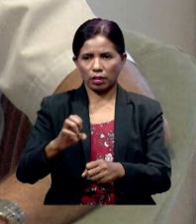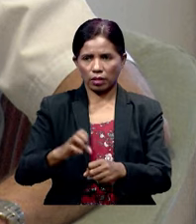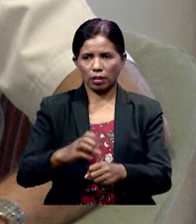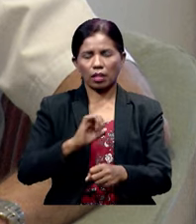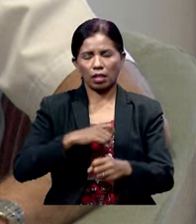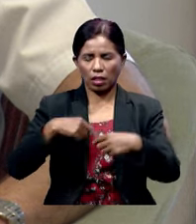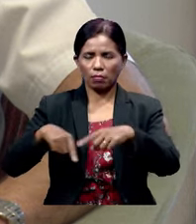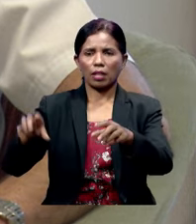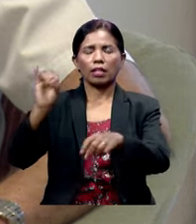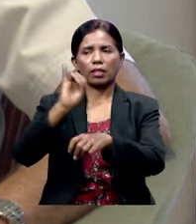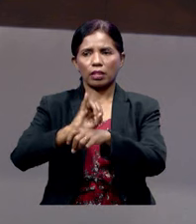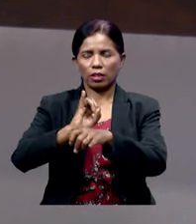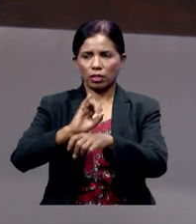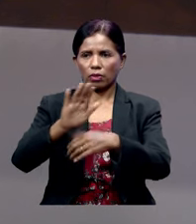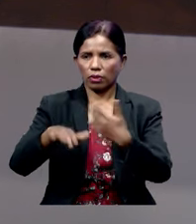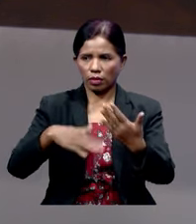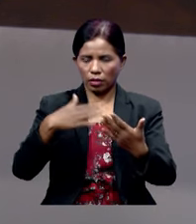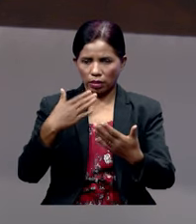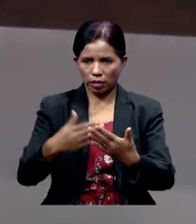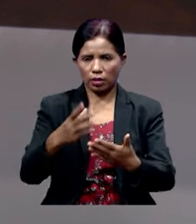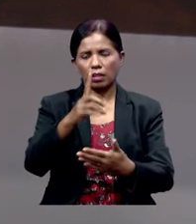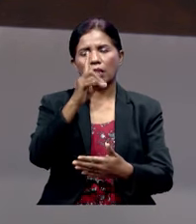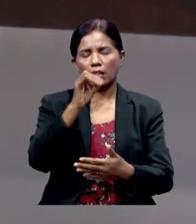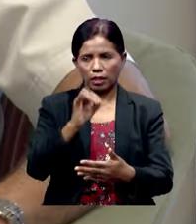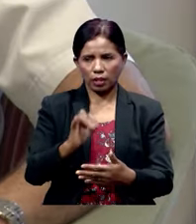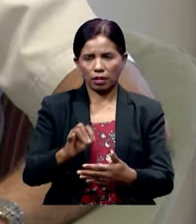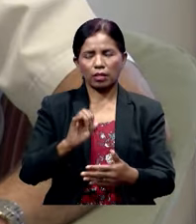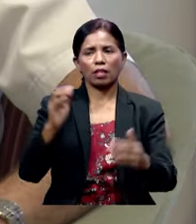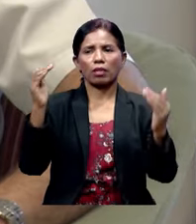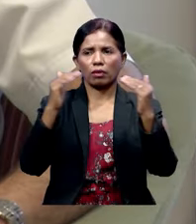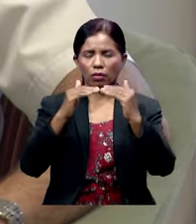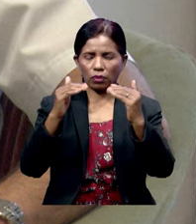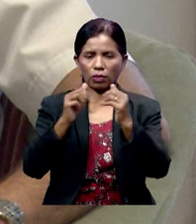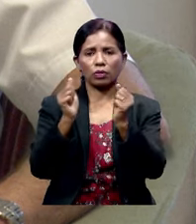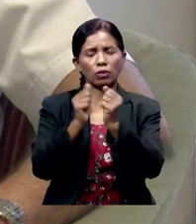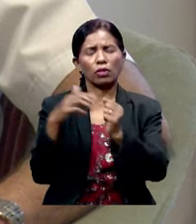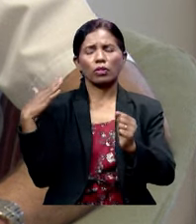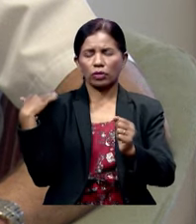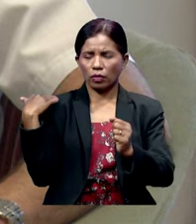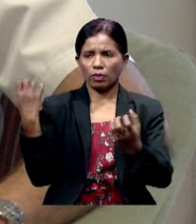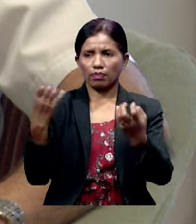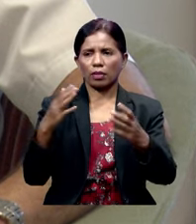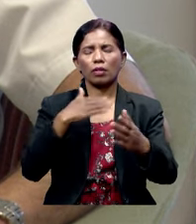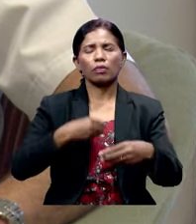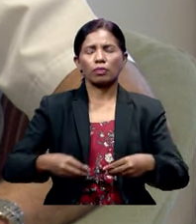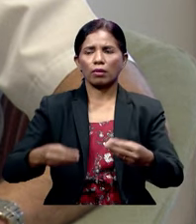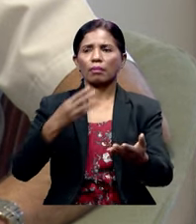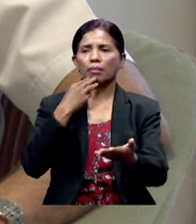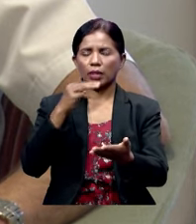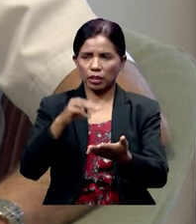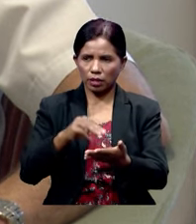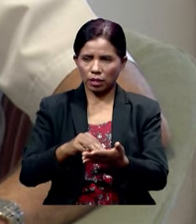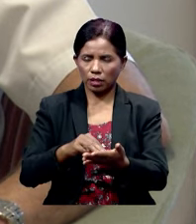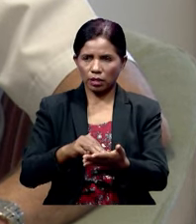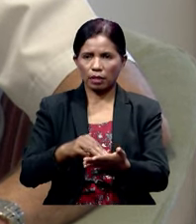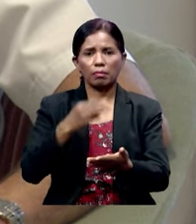vou nas paróquias mais longes ou aqui em D encontrar estes jovens e transmitir a eles um mensagem uma